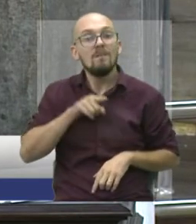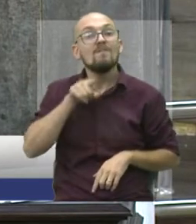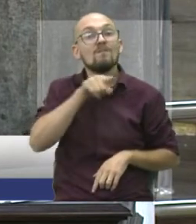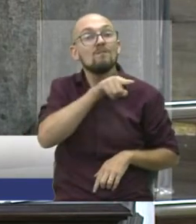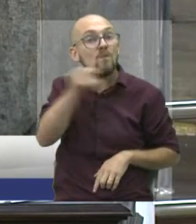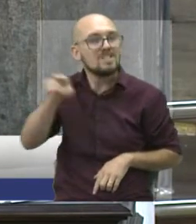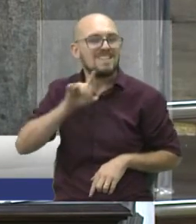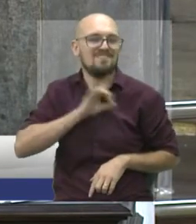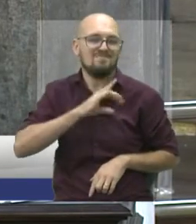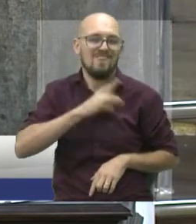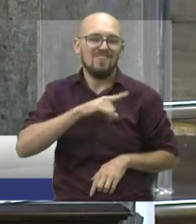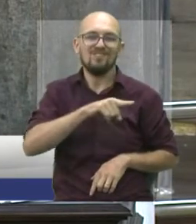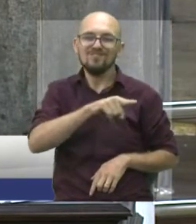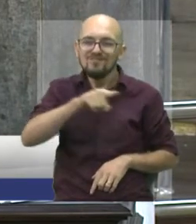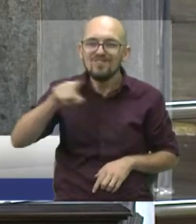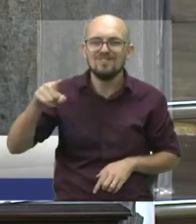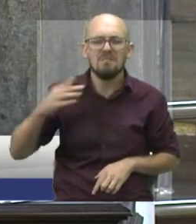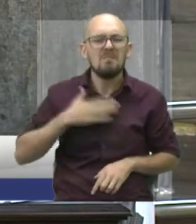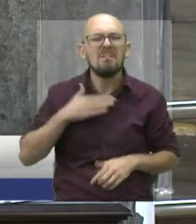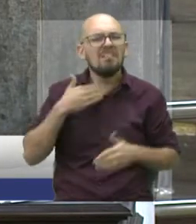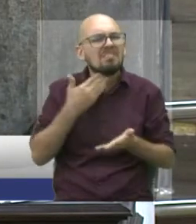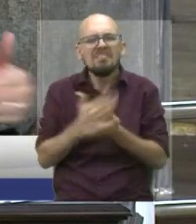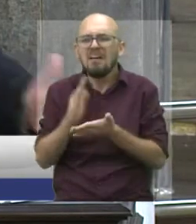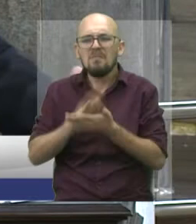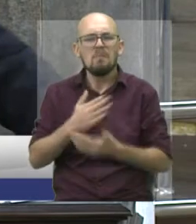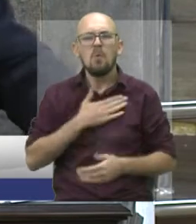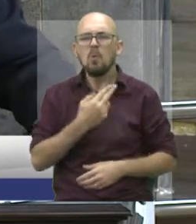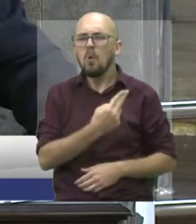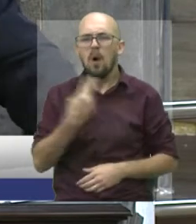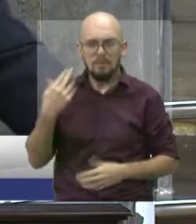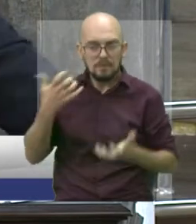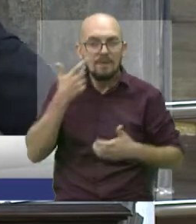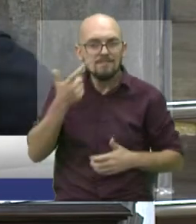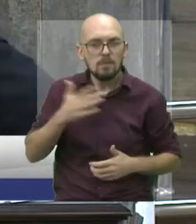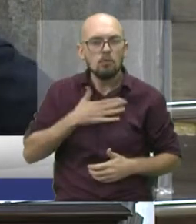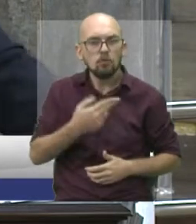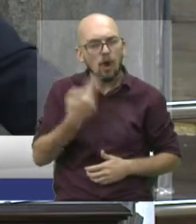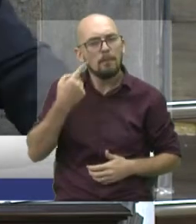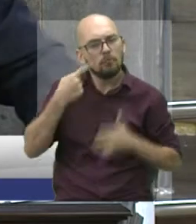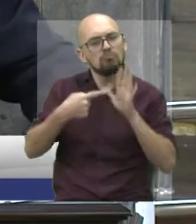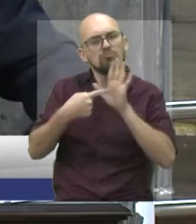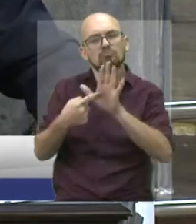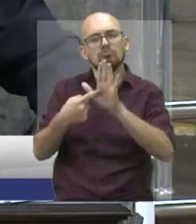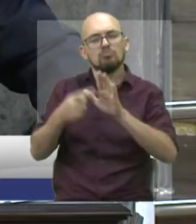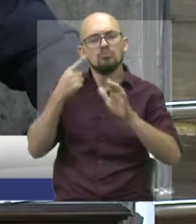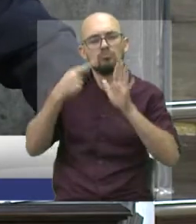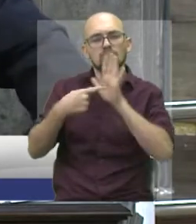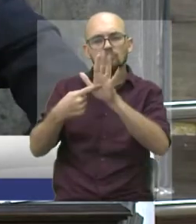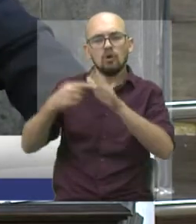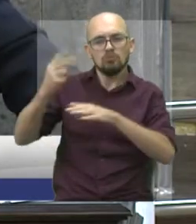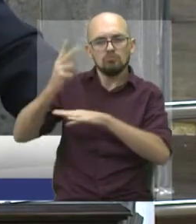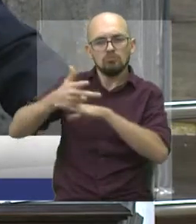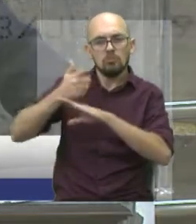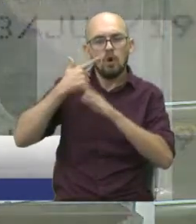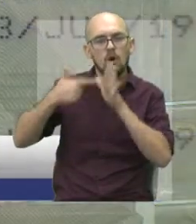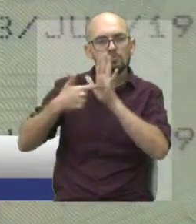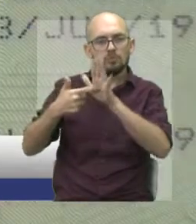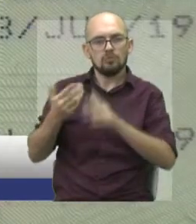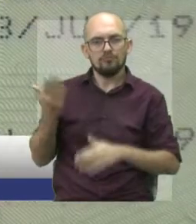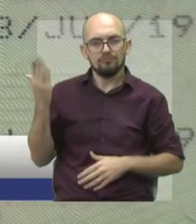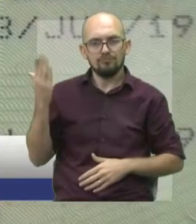vocês. O que tem a ver meu sobrenome? Você quer ver meu sobrenome, doutor? Por favor, mostra meu sobrenome, Carlinhos.